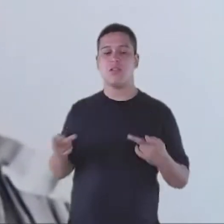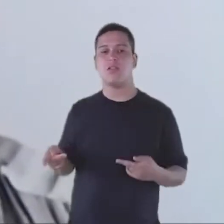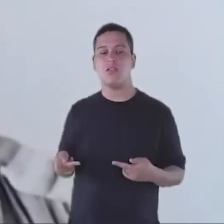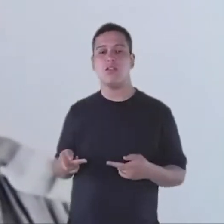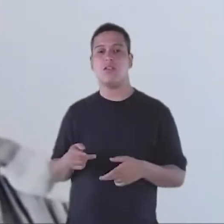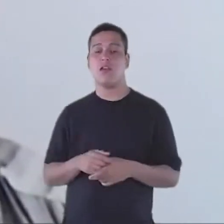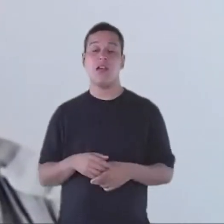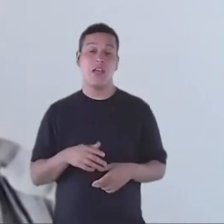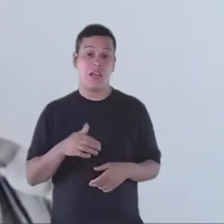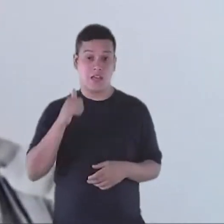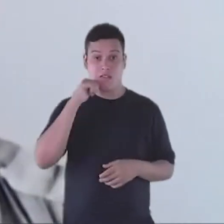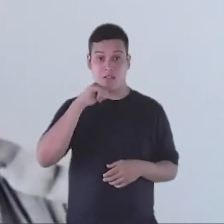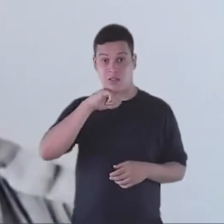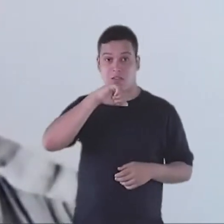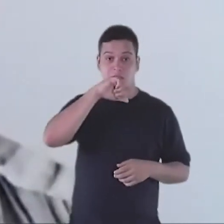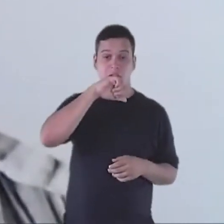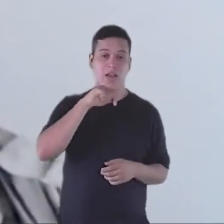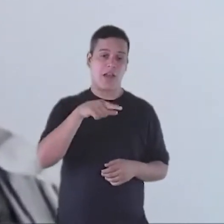deixando sonhar.